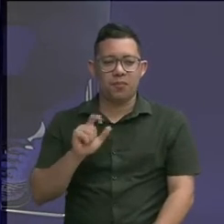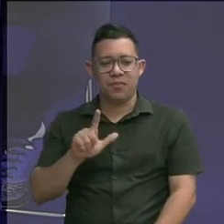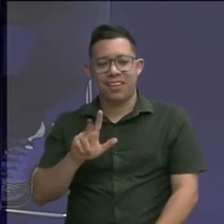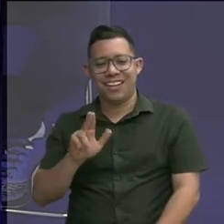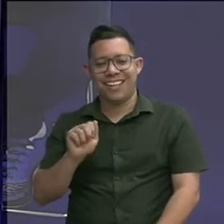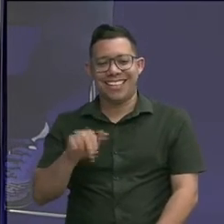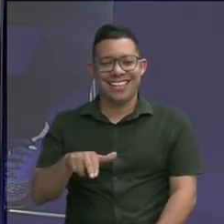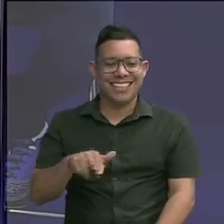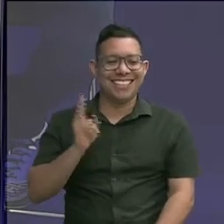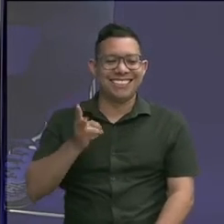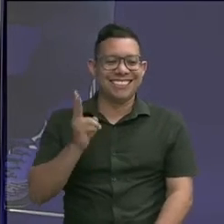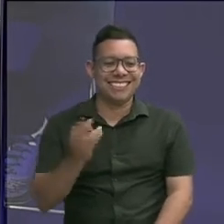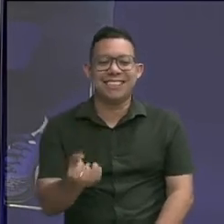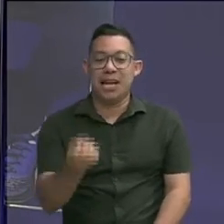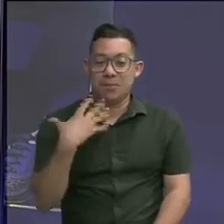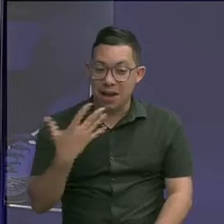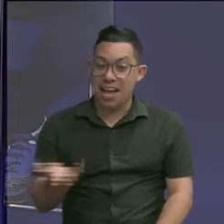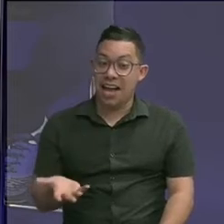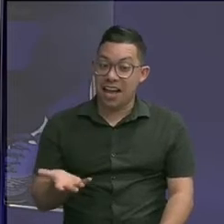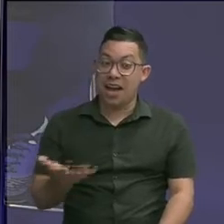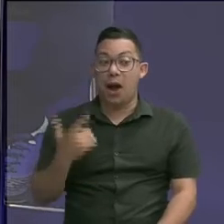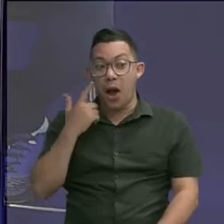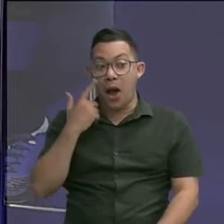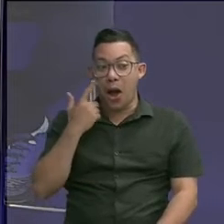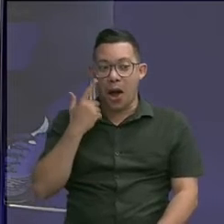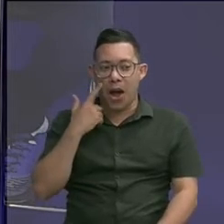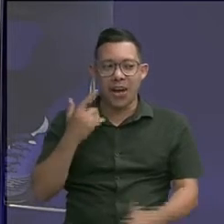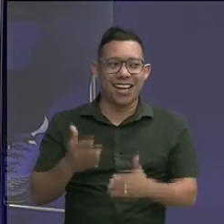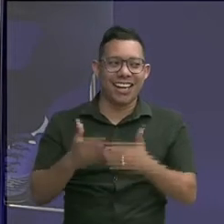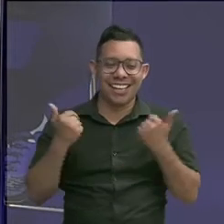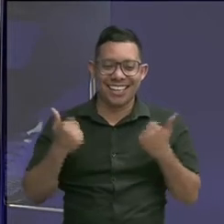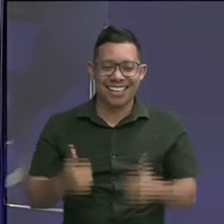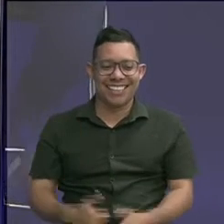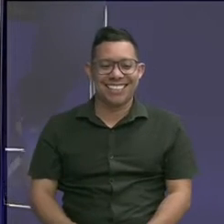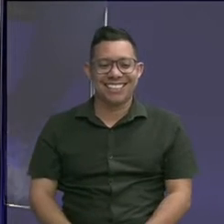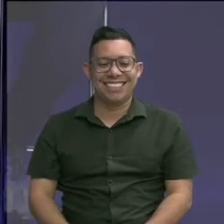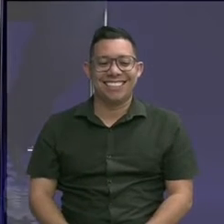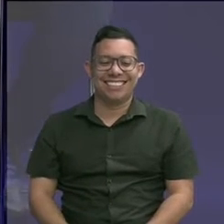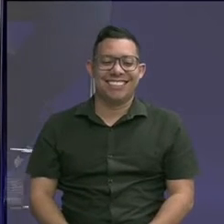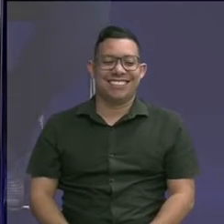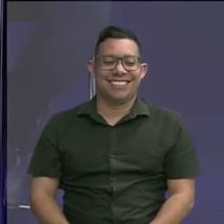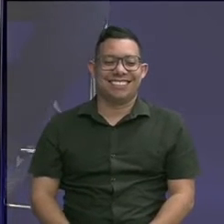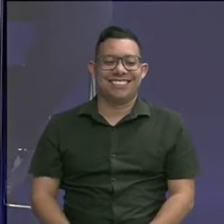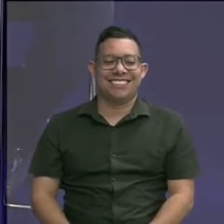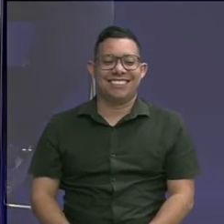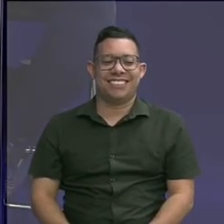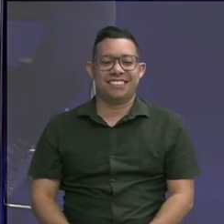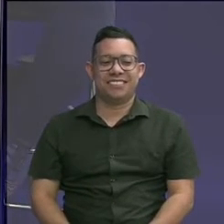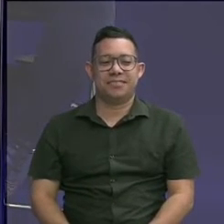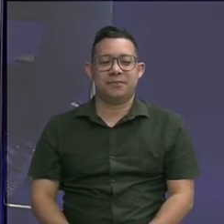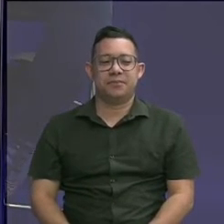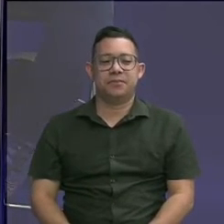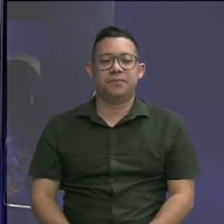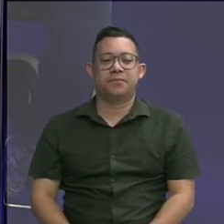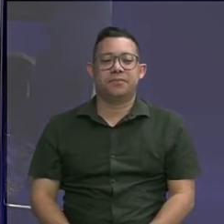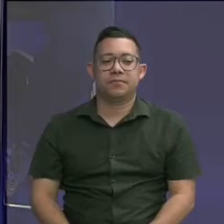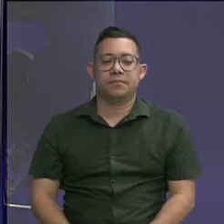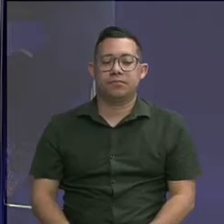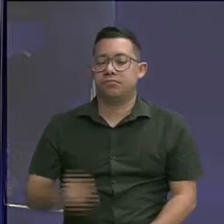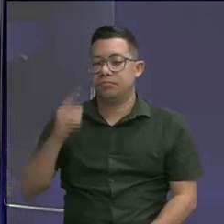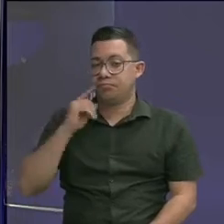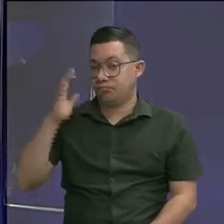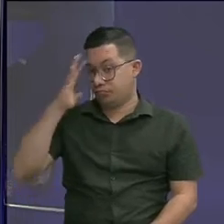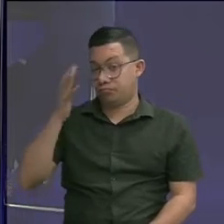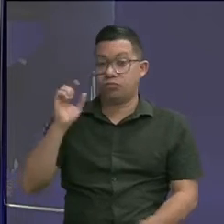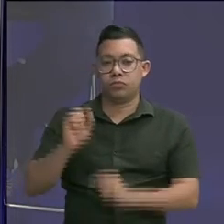cadê você que sempre eu sempre participa por favor vamos aí participar pessoal vamos lá vamos